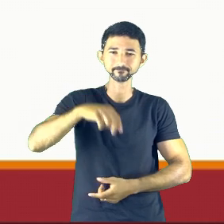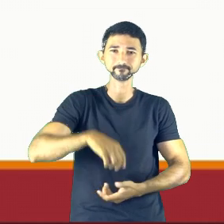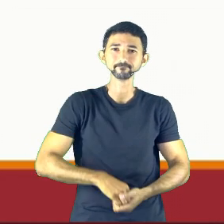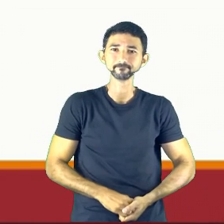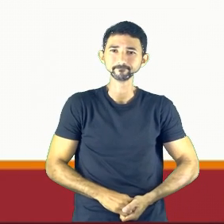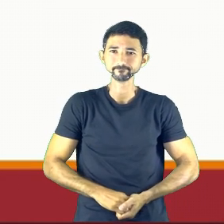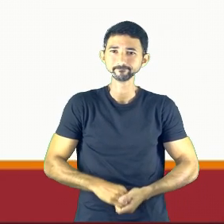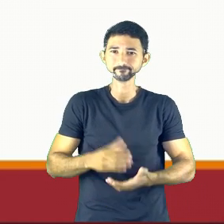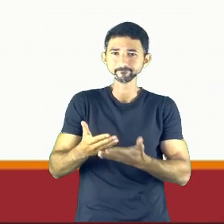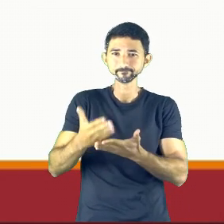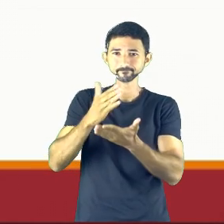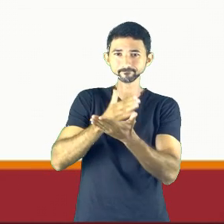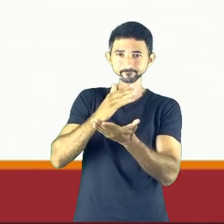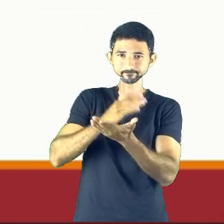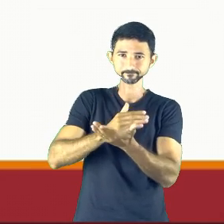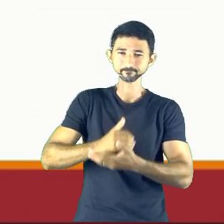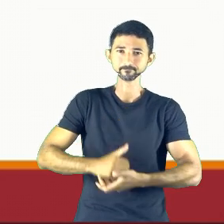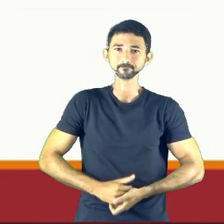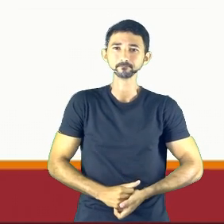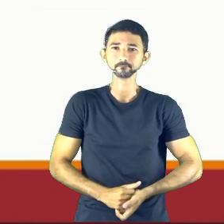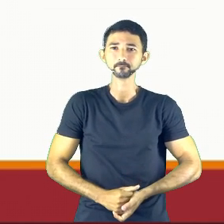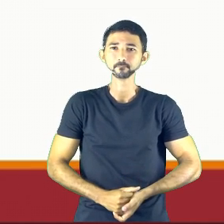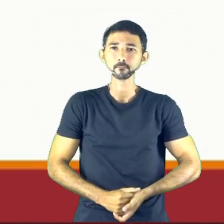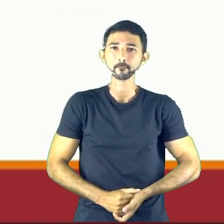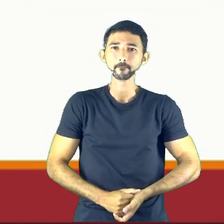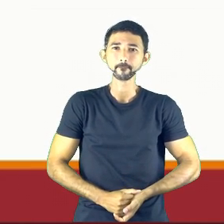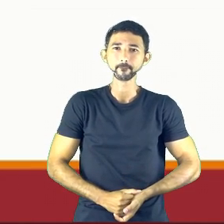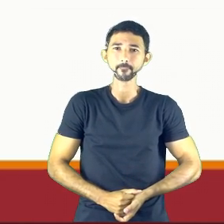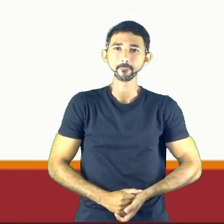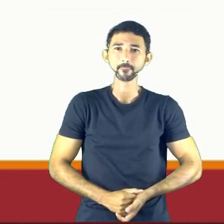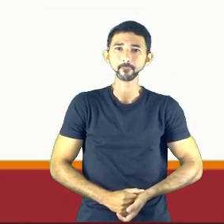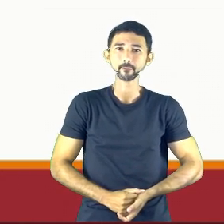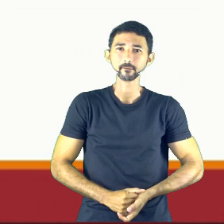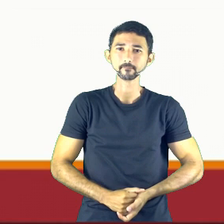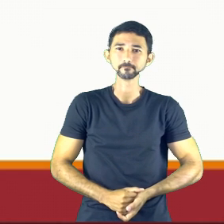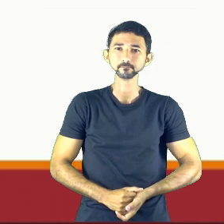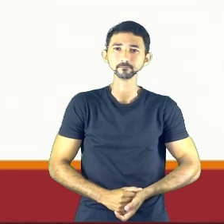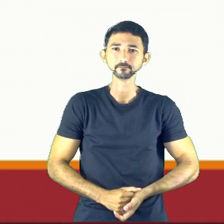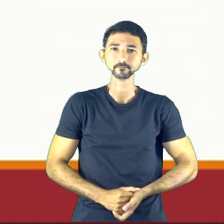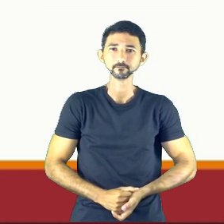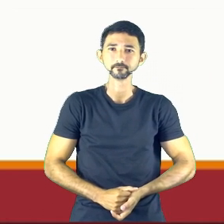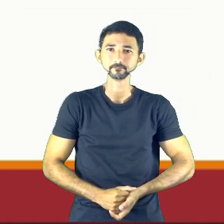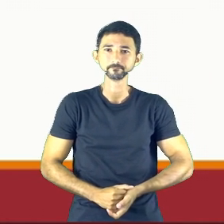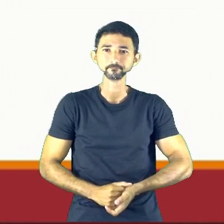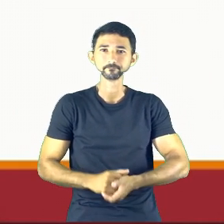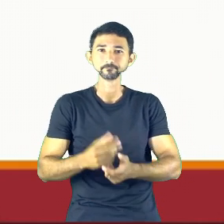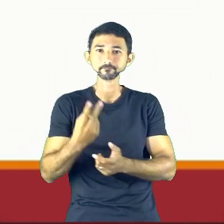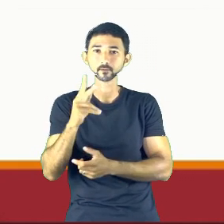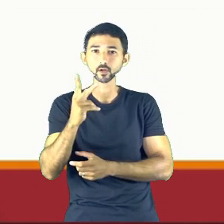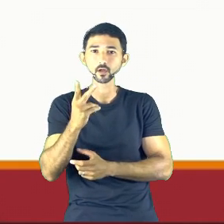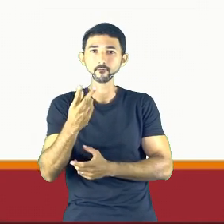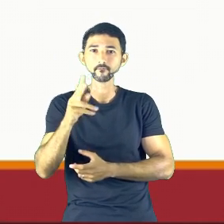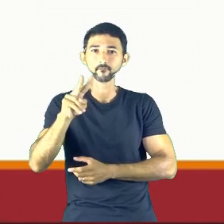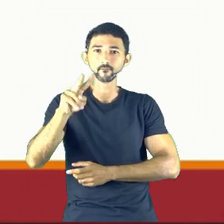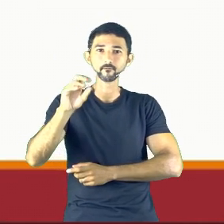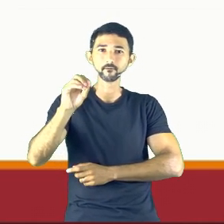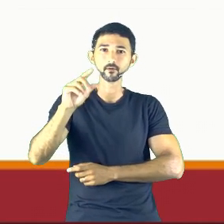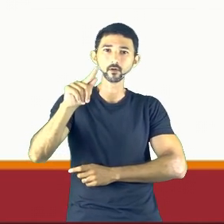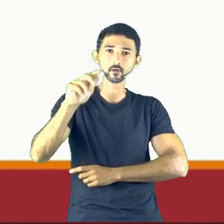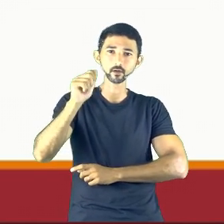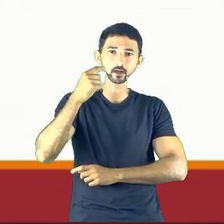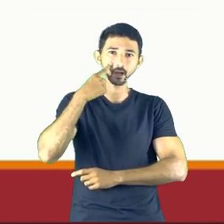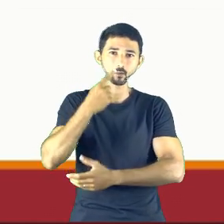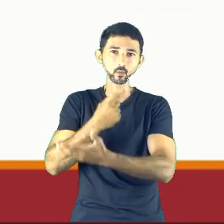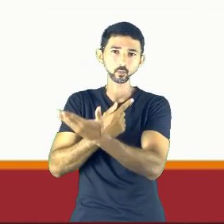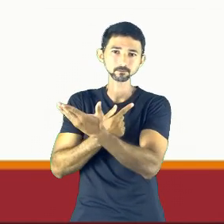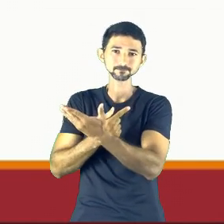sílaba tônica, lem, na penúltima sílaba. Muito importante que bem aqui nós temos, ó, 2 vogais. No